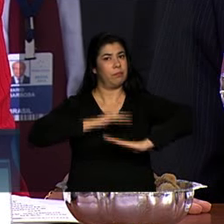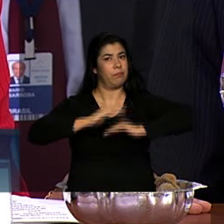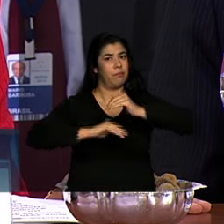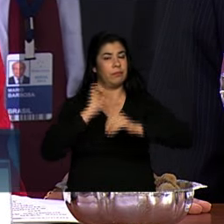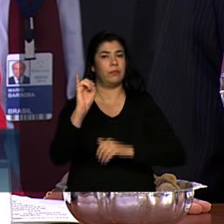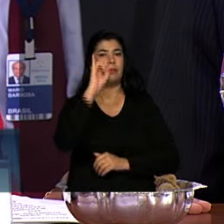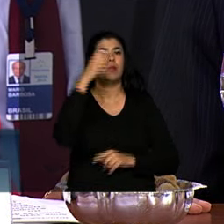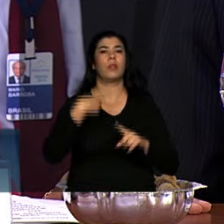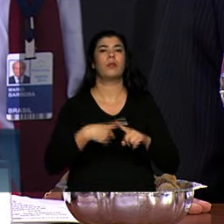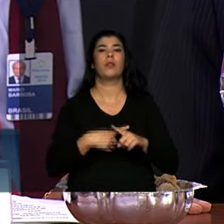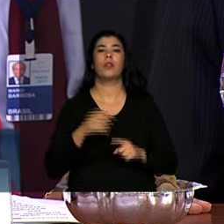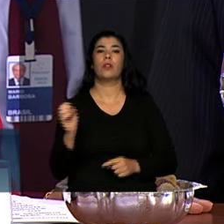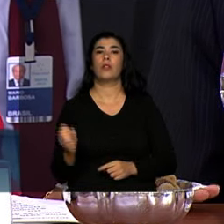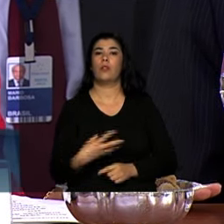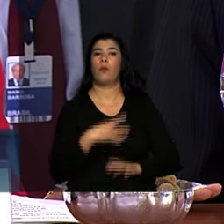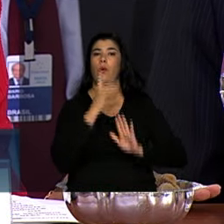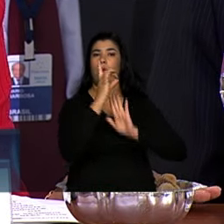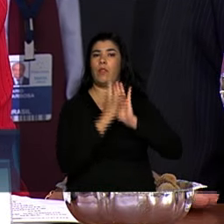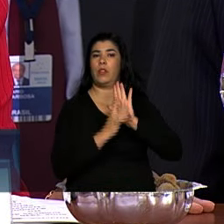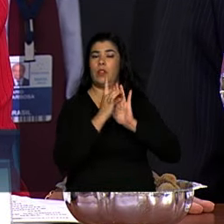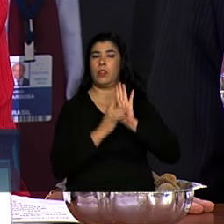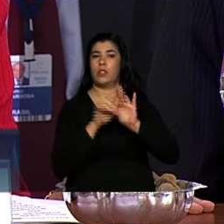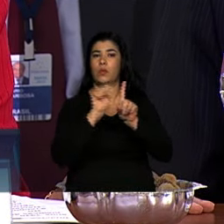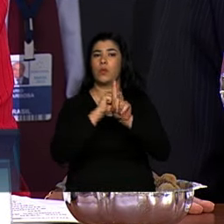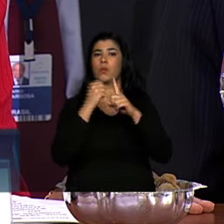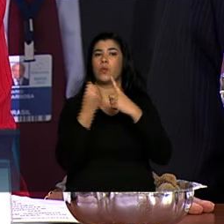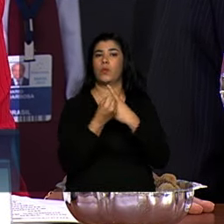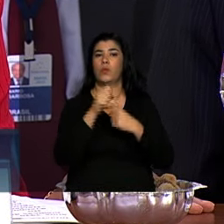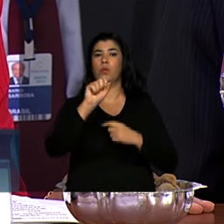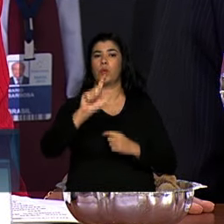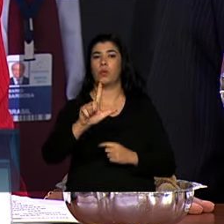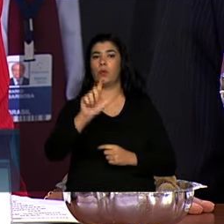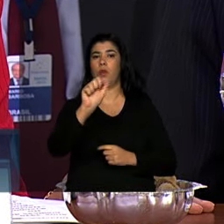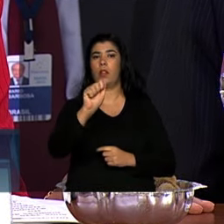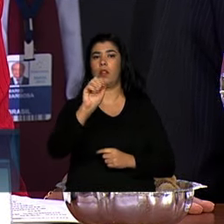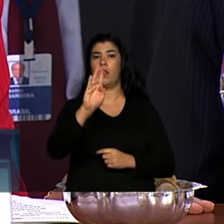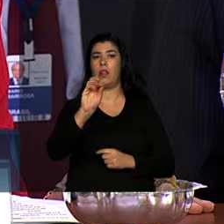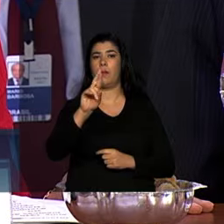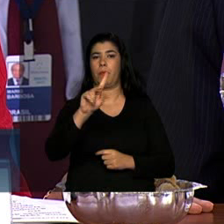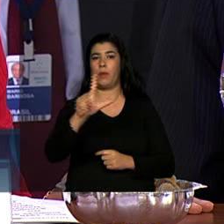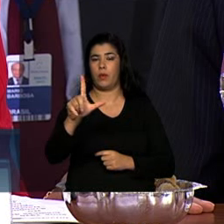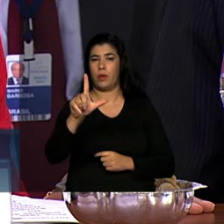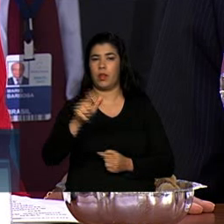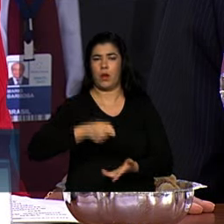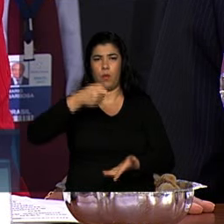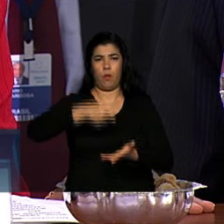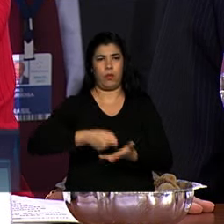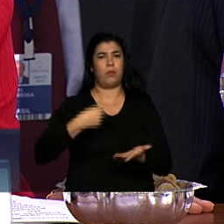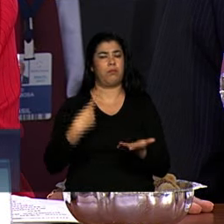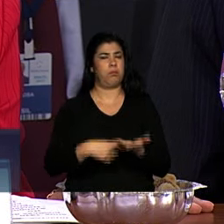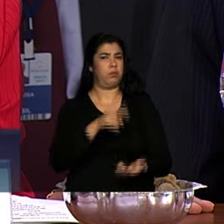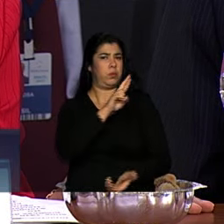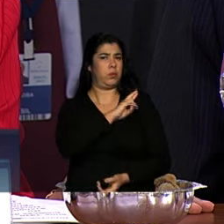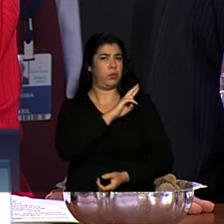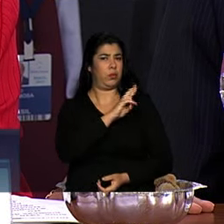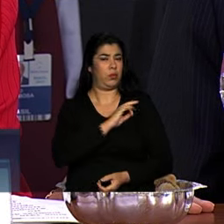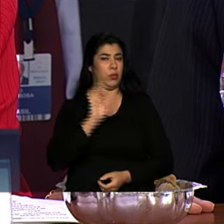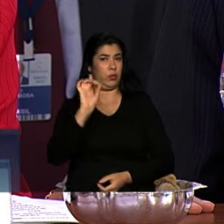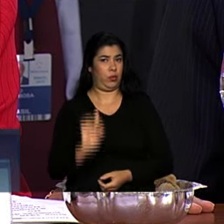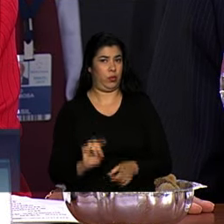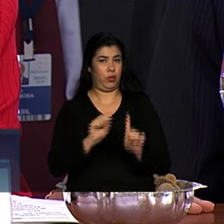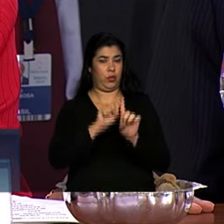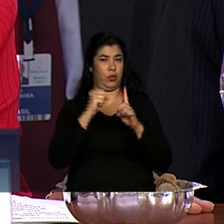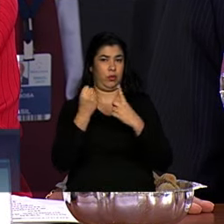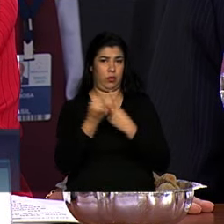A nova declaração sócio-laboral, que aprovamos, reafirma nosso compromisso com os direitos